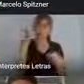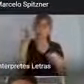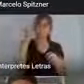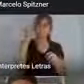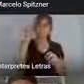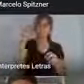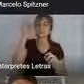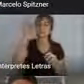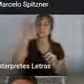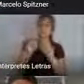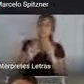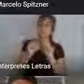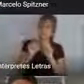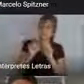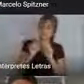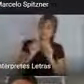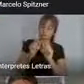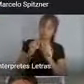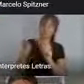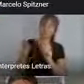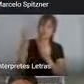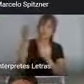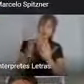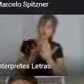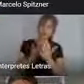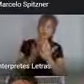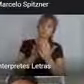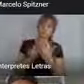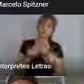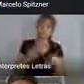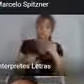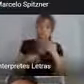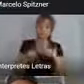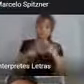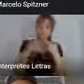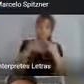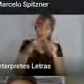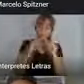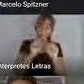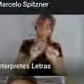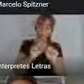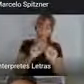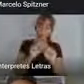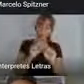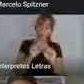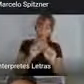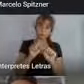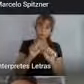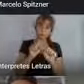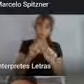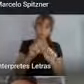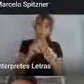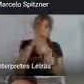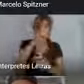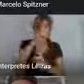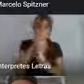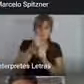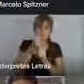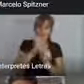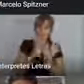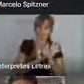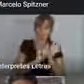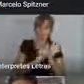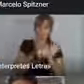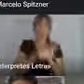importância desses estudos sobre a variação linguística em relação com o fortalecimento das identidades dessas